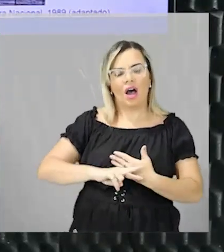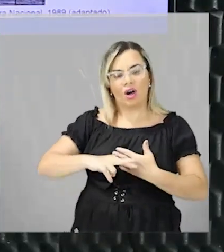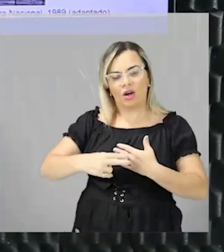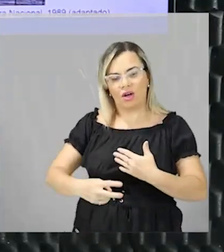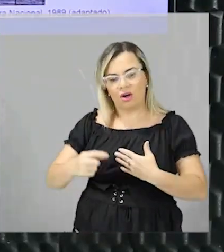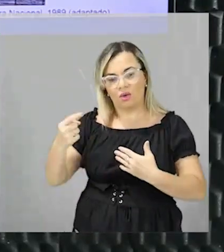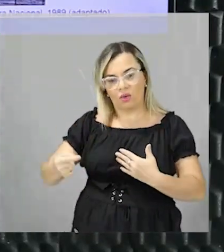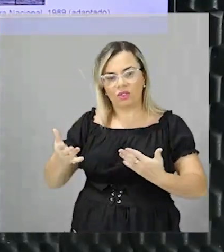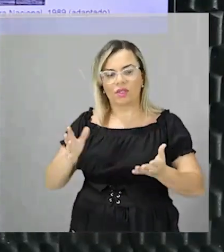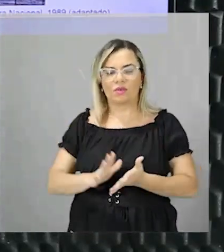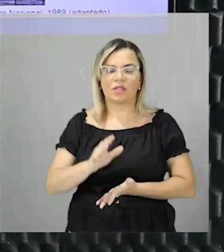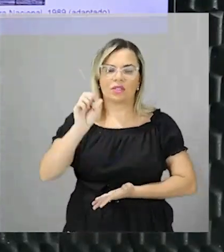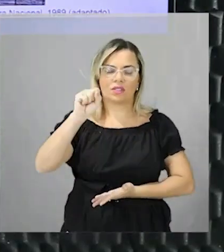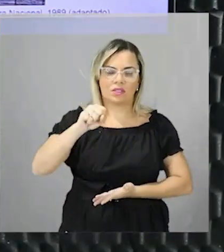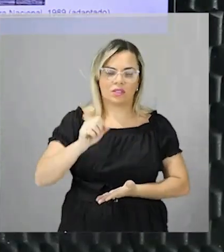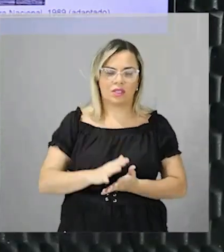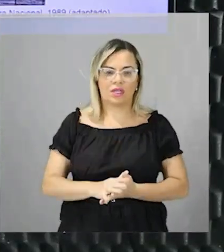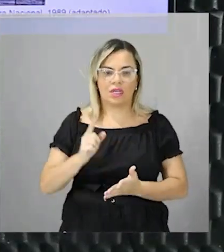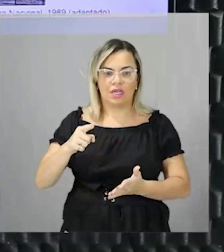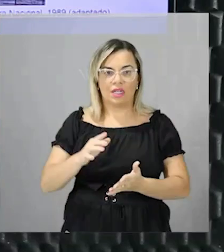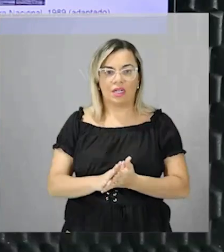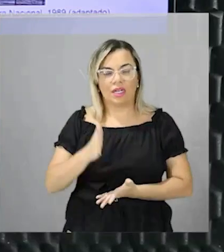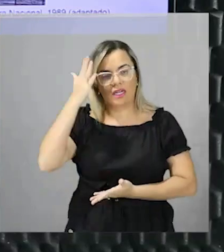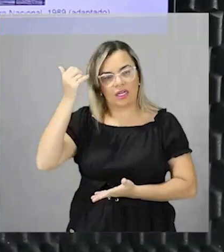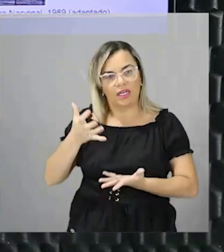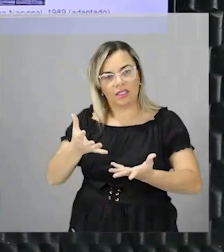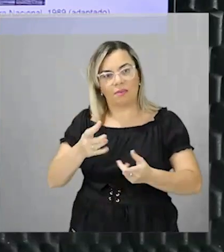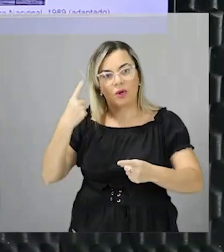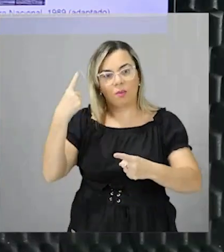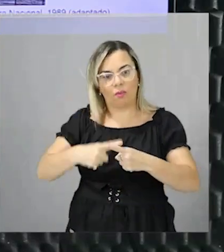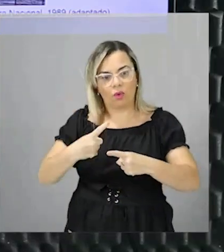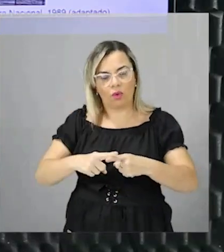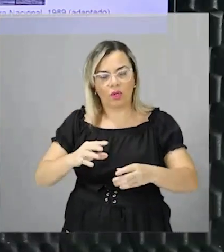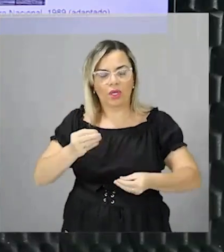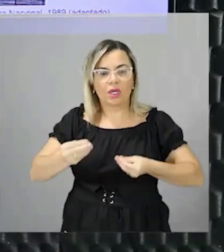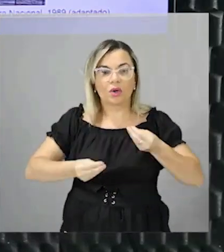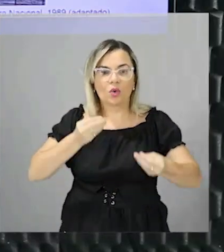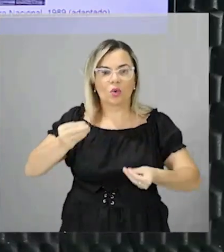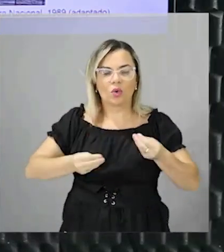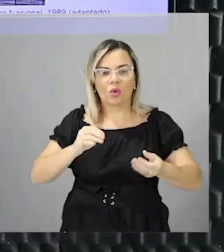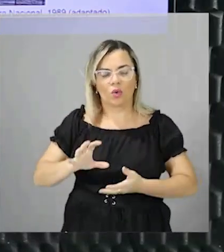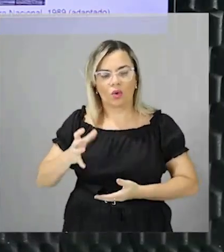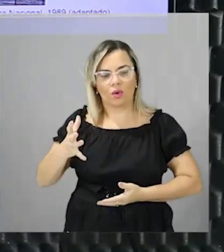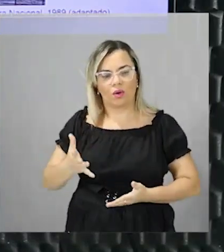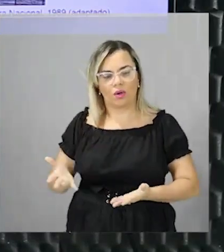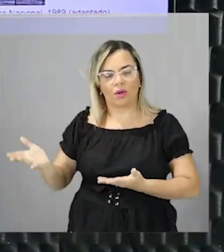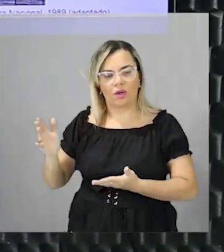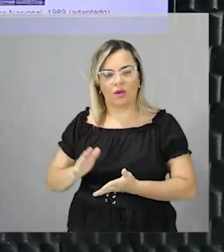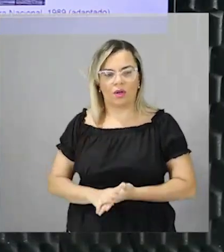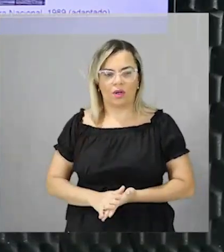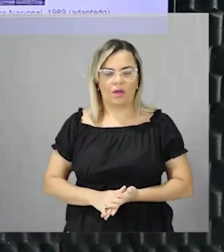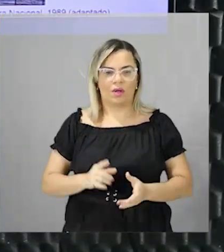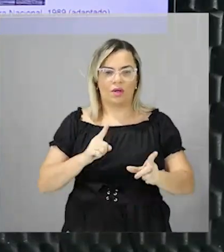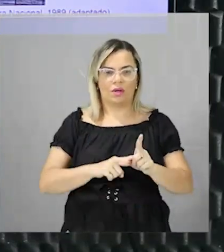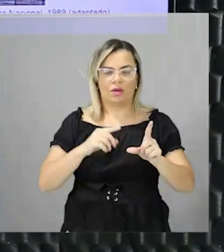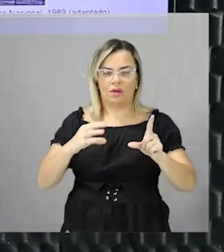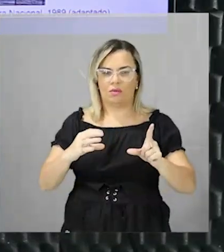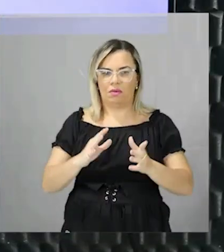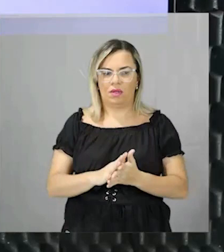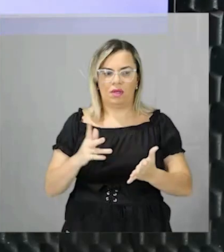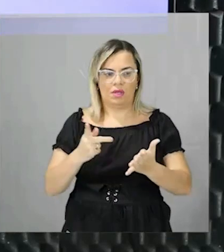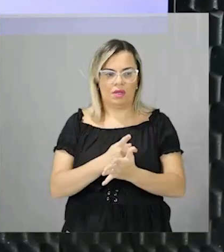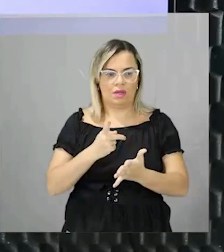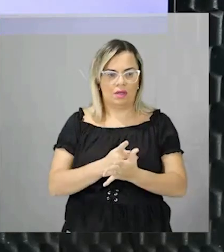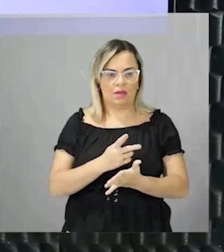quero a causa, tá? Tem material transportado? Tem, mas não é a causa, é a consequência. Então a letra C, ó, também está